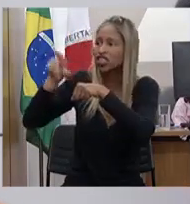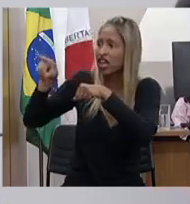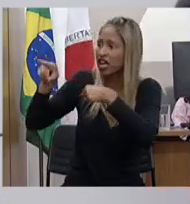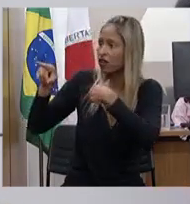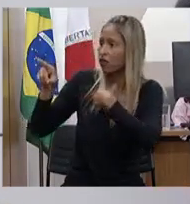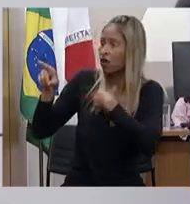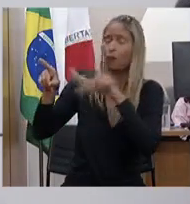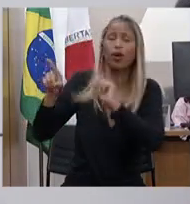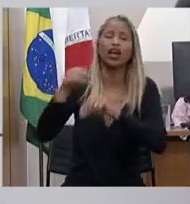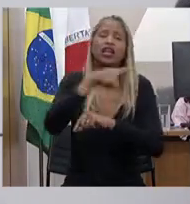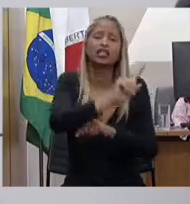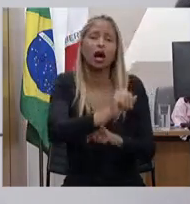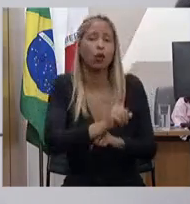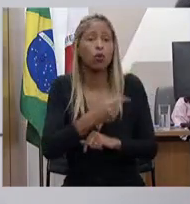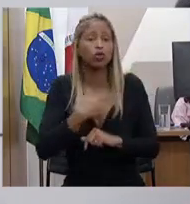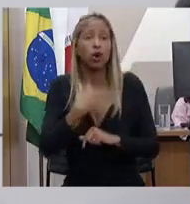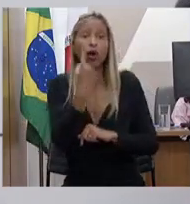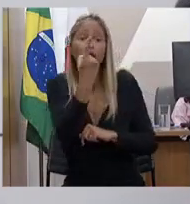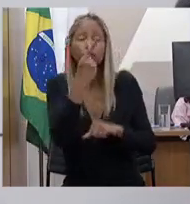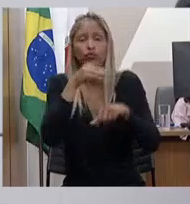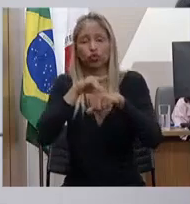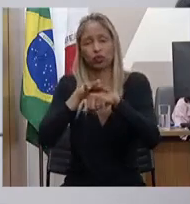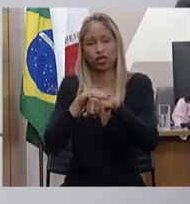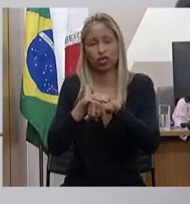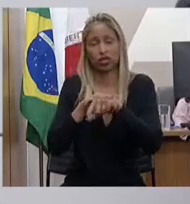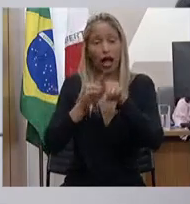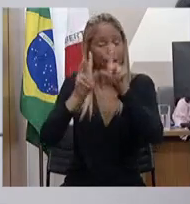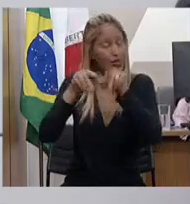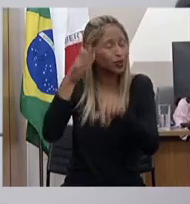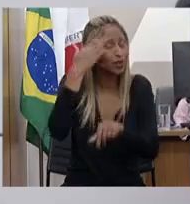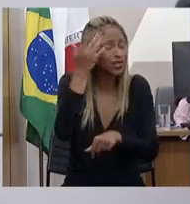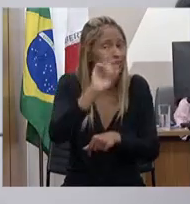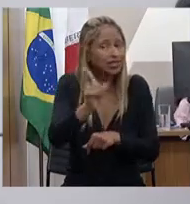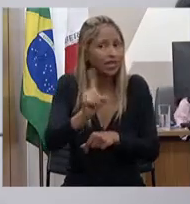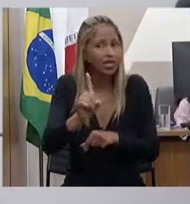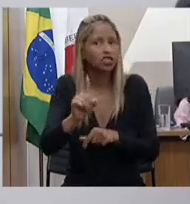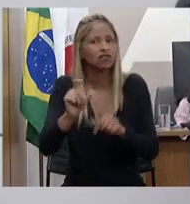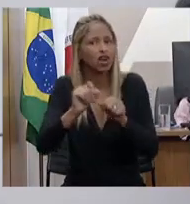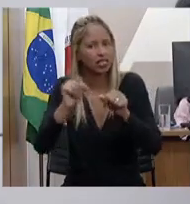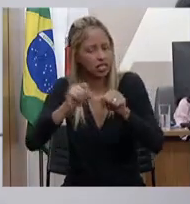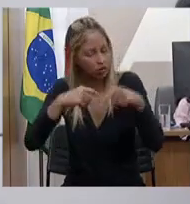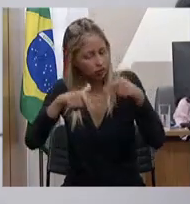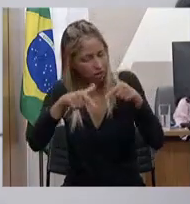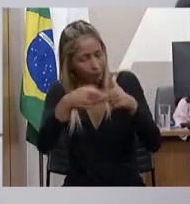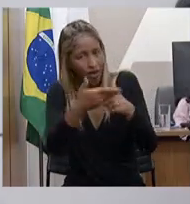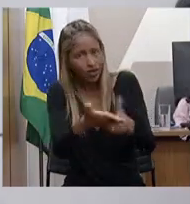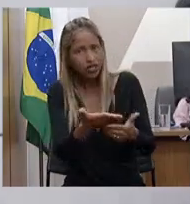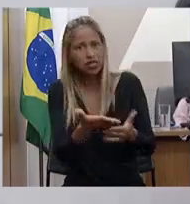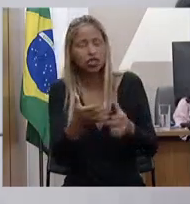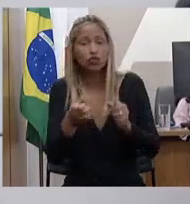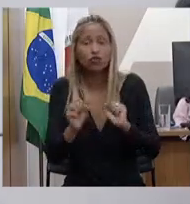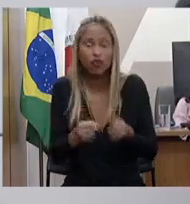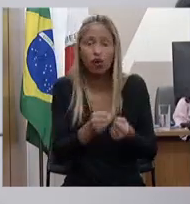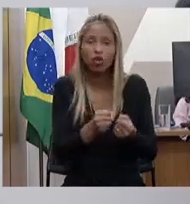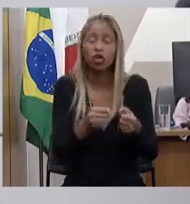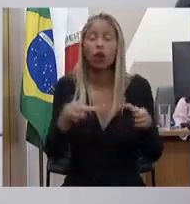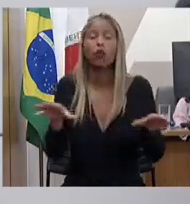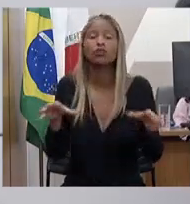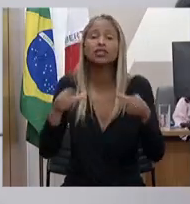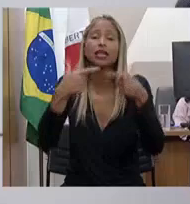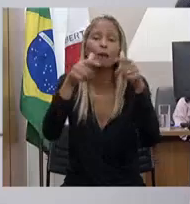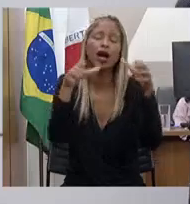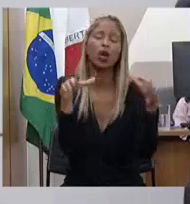lado não ficou e a pessoa não consegue entender e aí nós temos que fazer um trabalho muito forte em cima disso que elas antes que ela entenda que daí é um processo coletivo